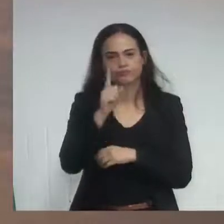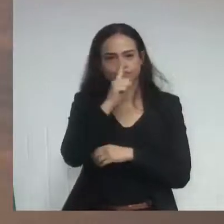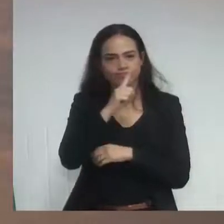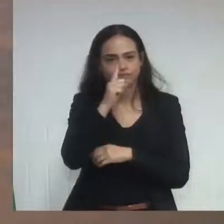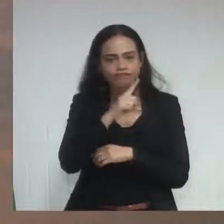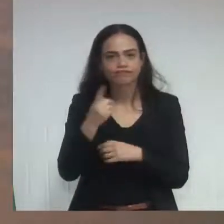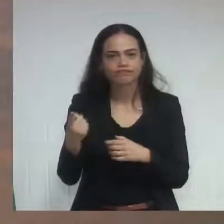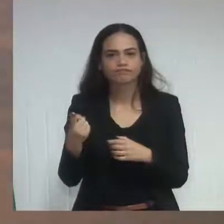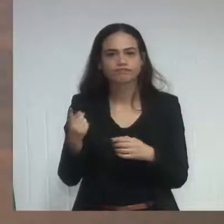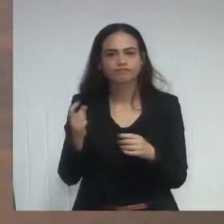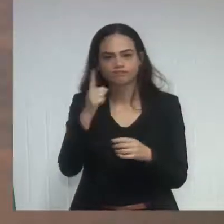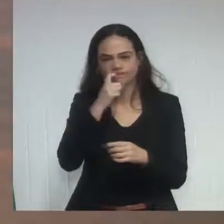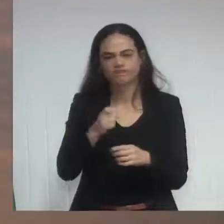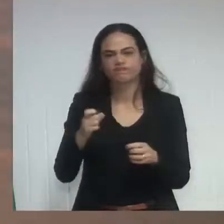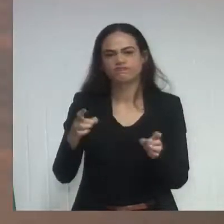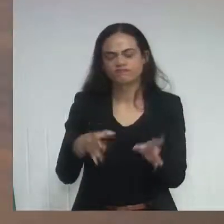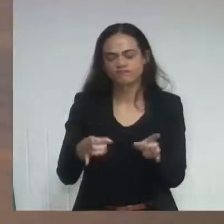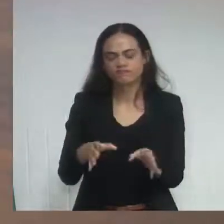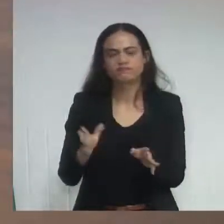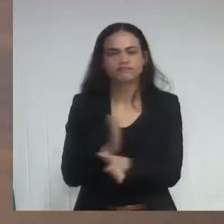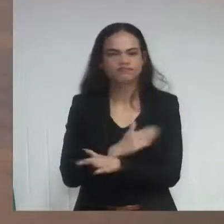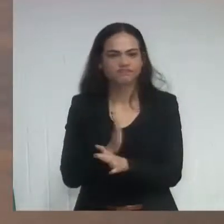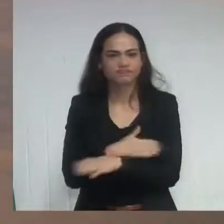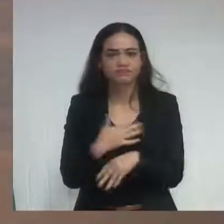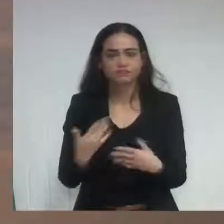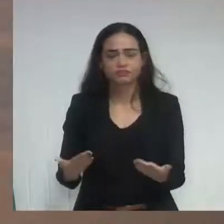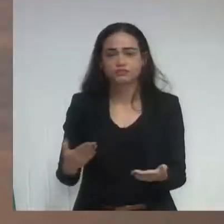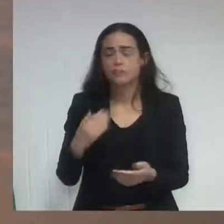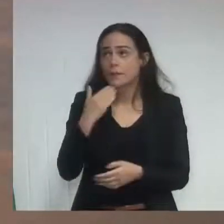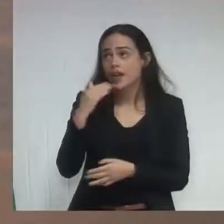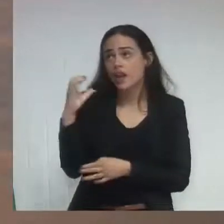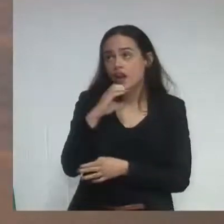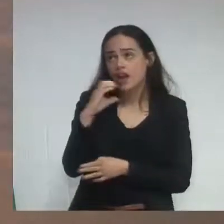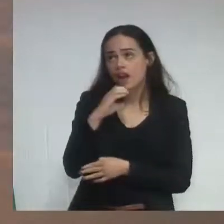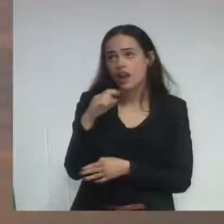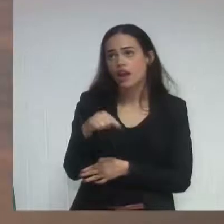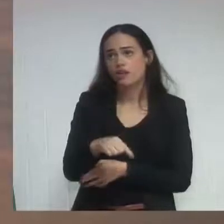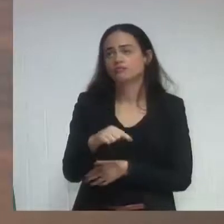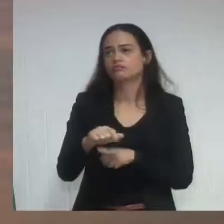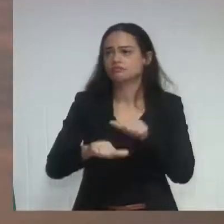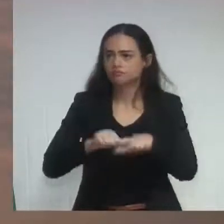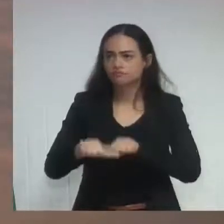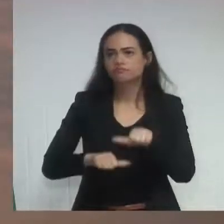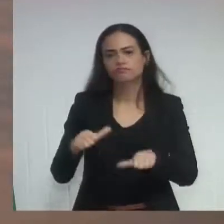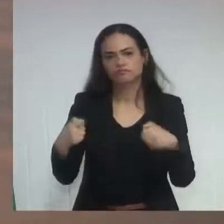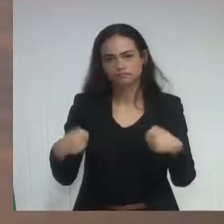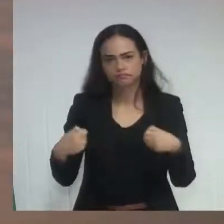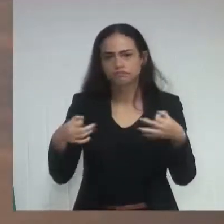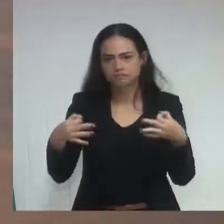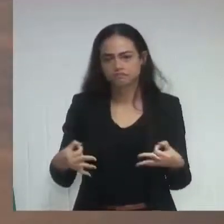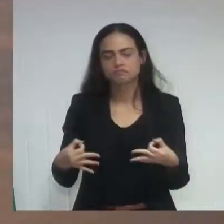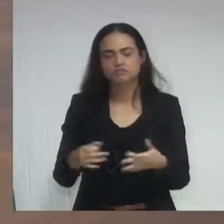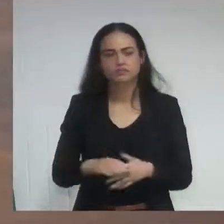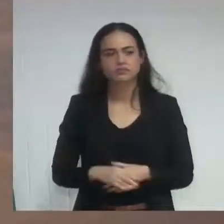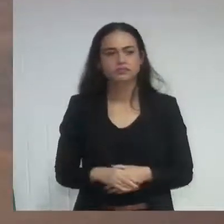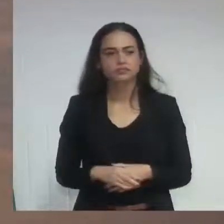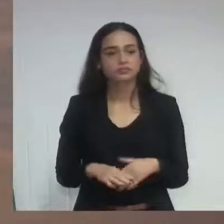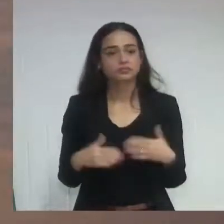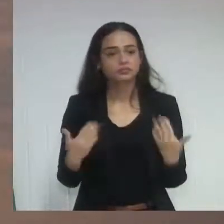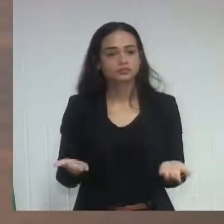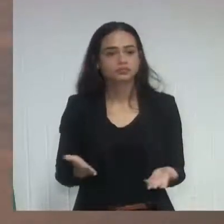cobrar uma ação rápida do governo em relação a isso. Da mesma